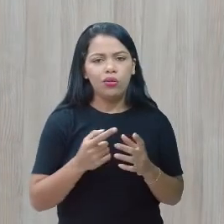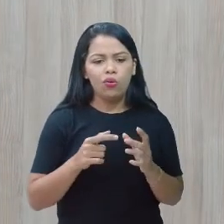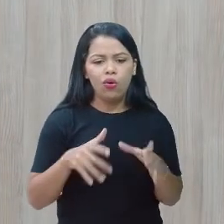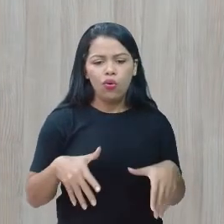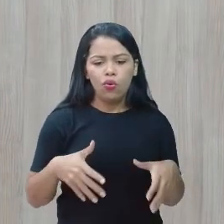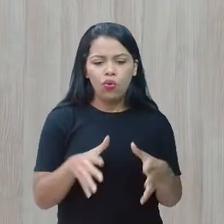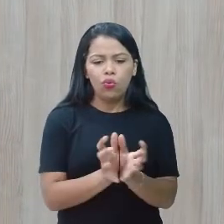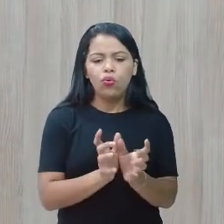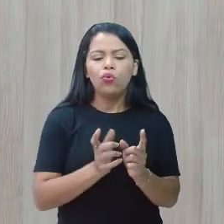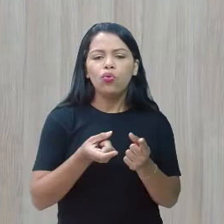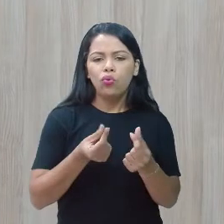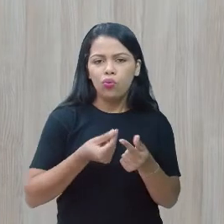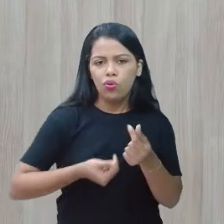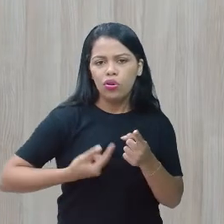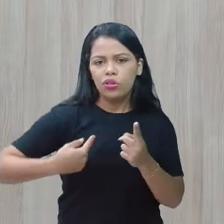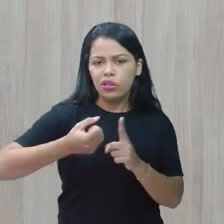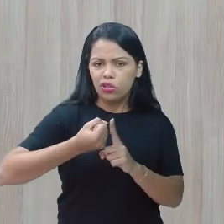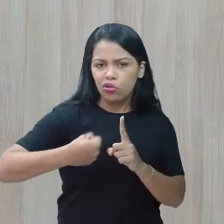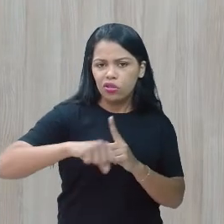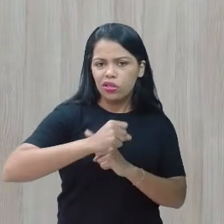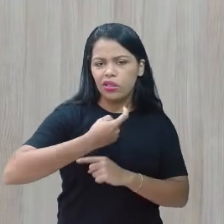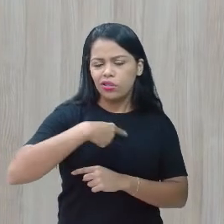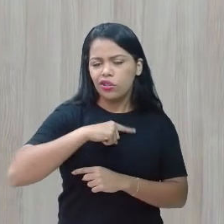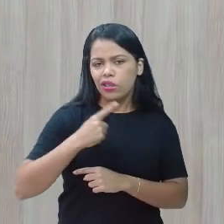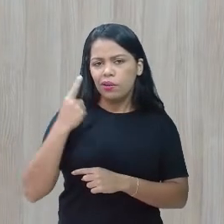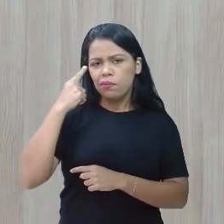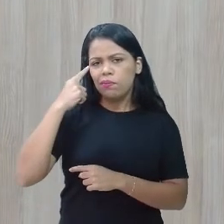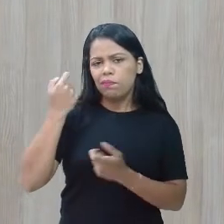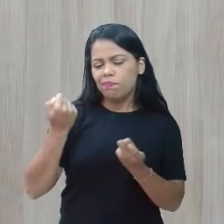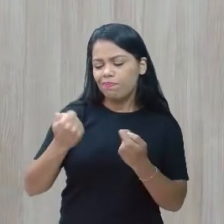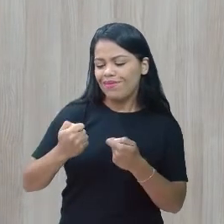importante pensarmos sobre isso, por quê?